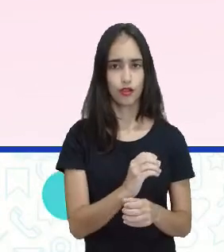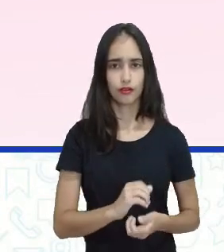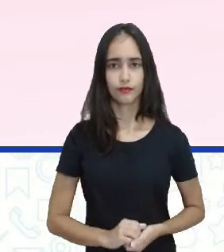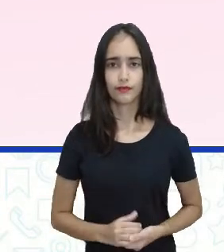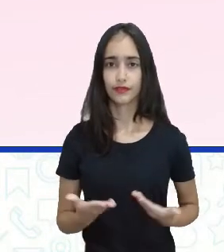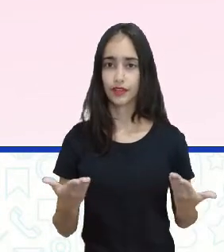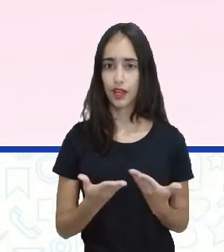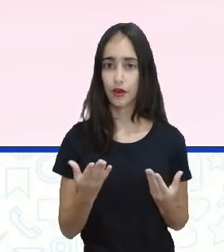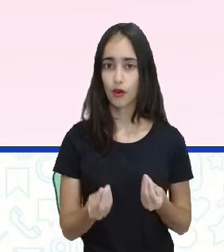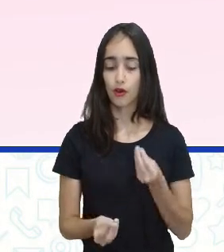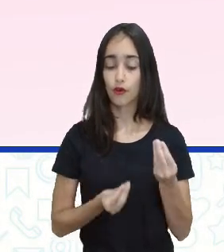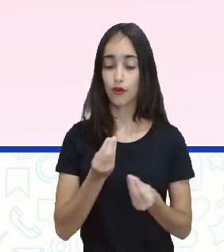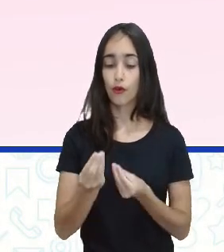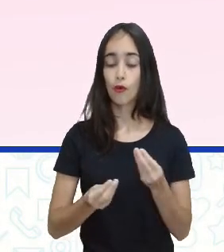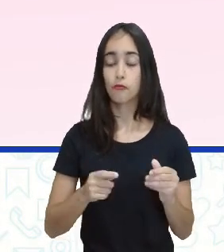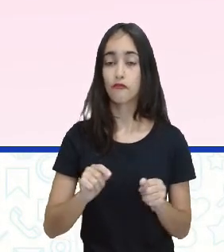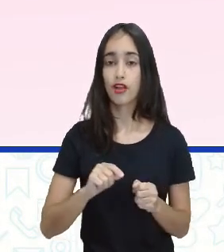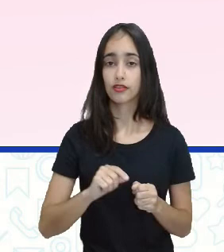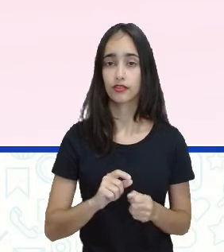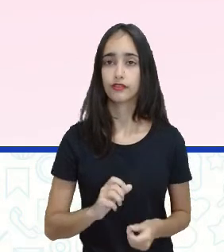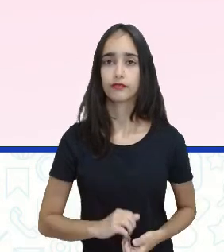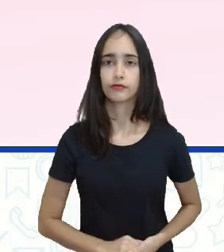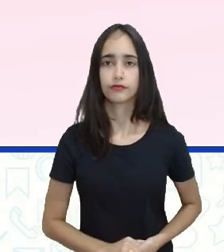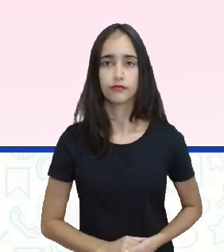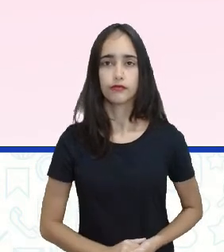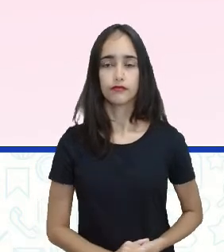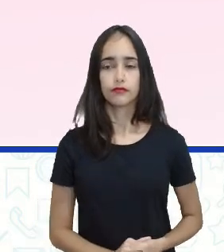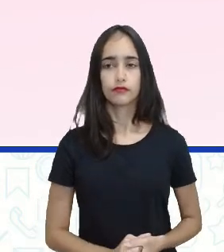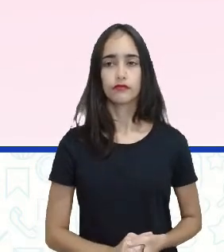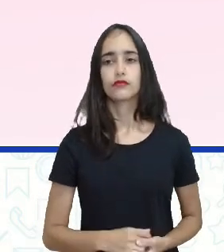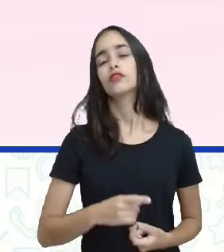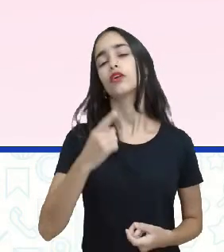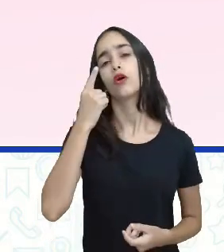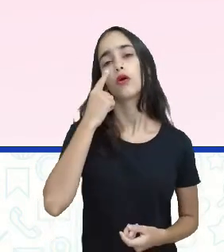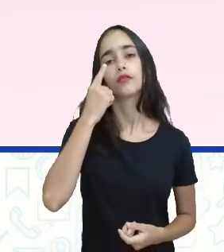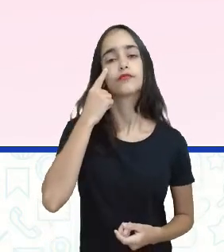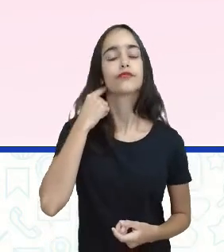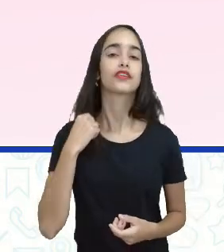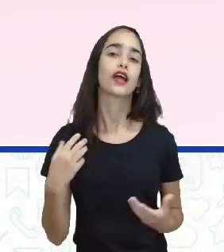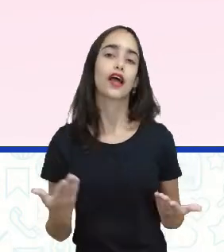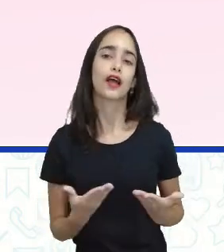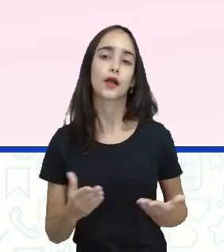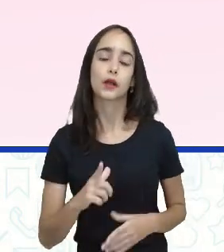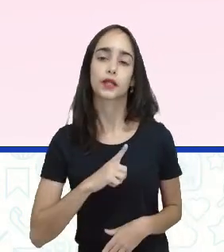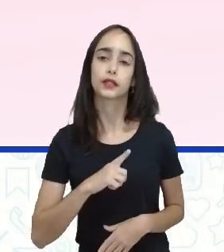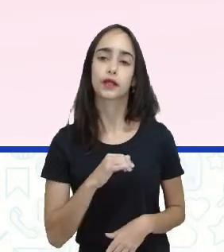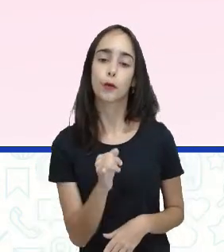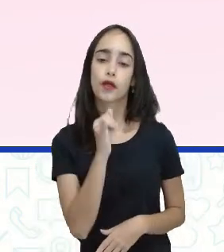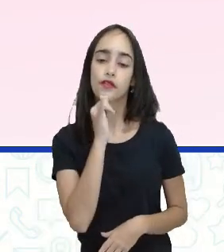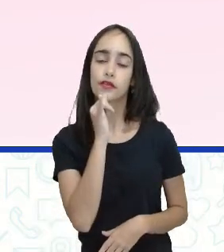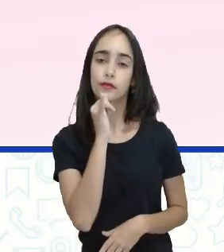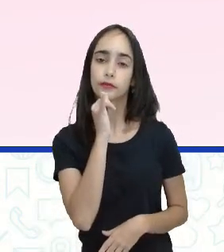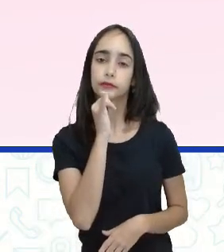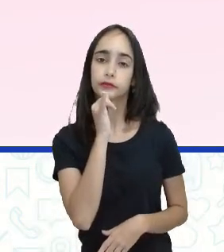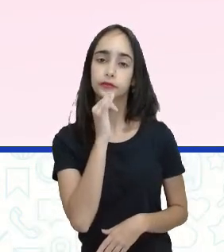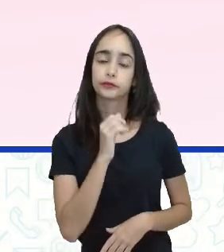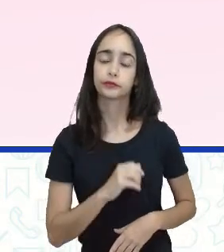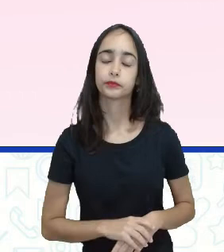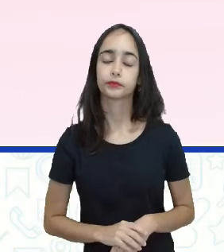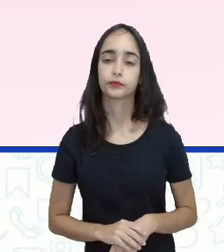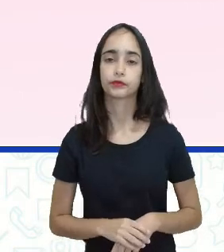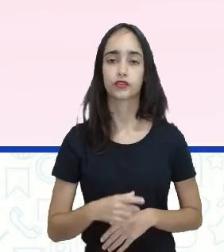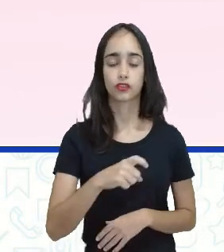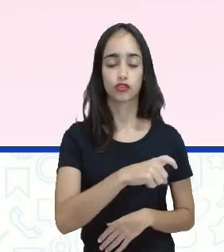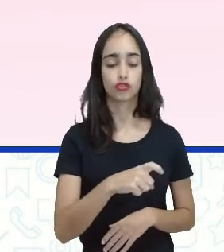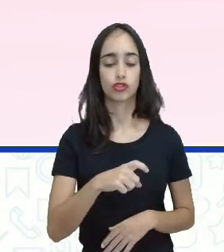outras aplicações. Temos agora esse exemplo. As grandezas x